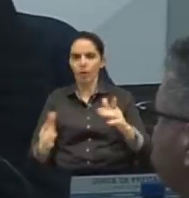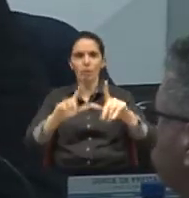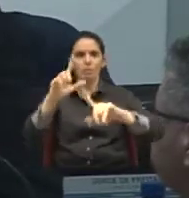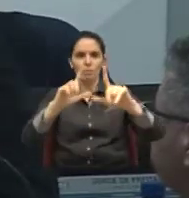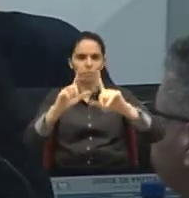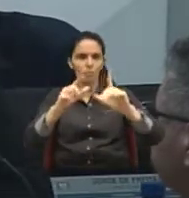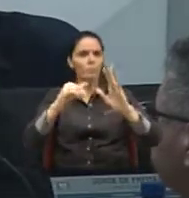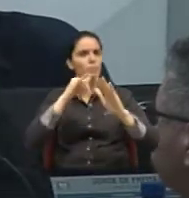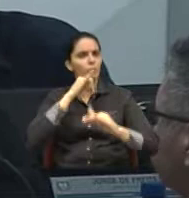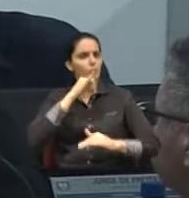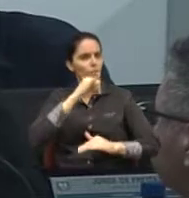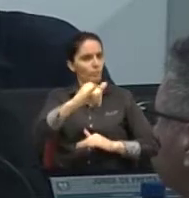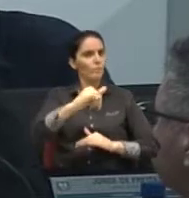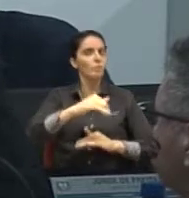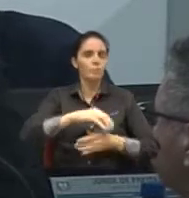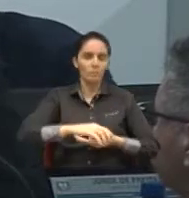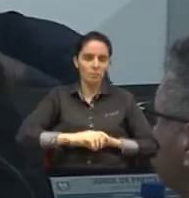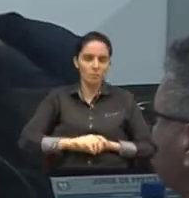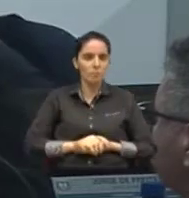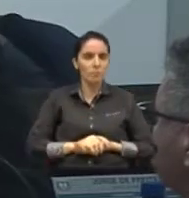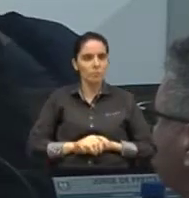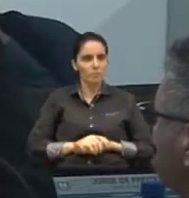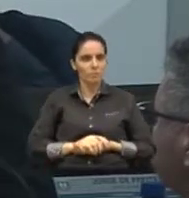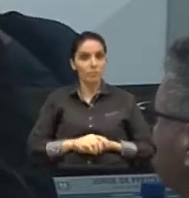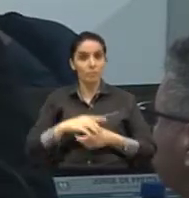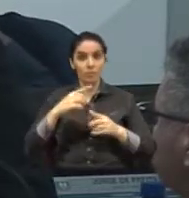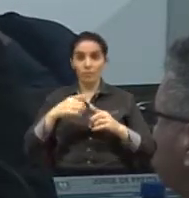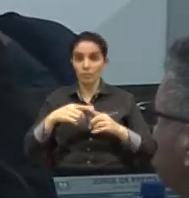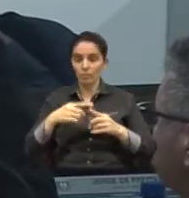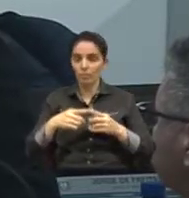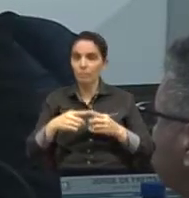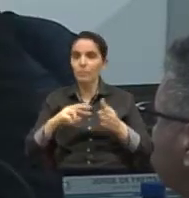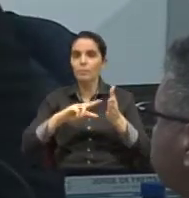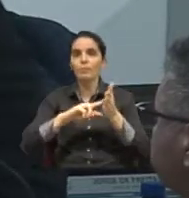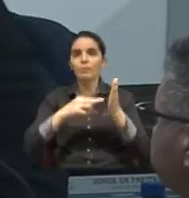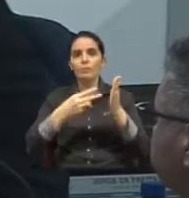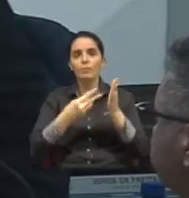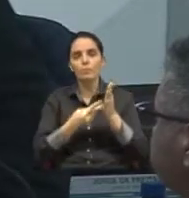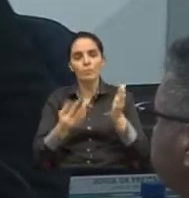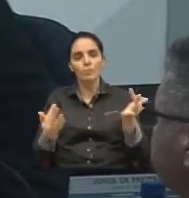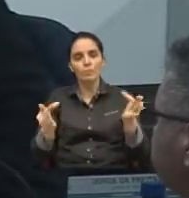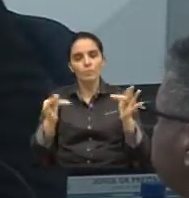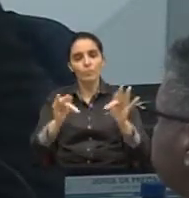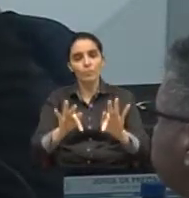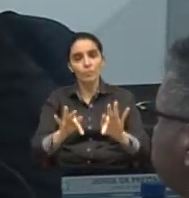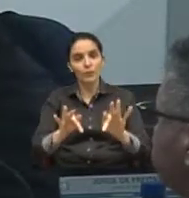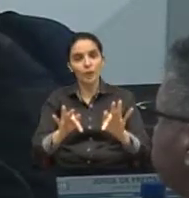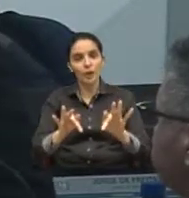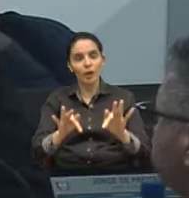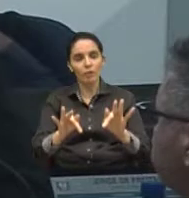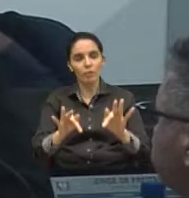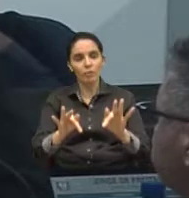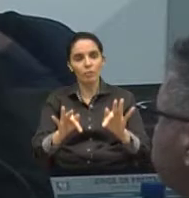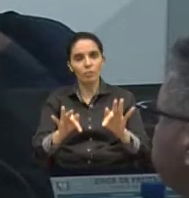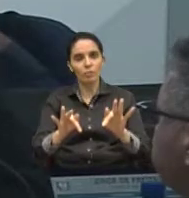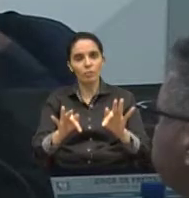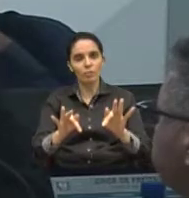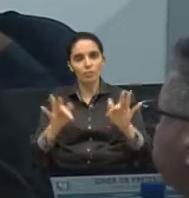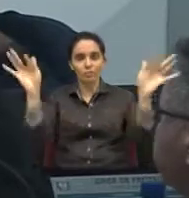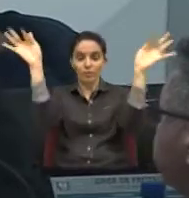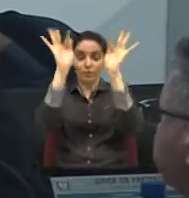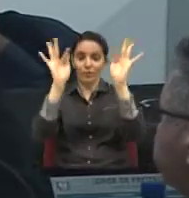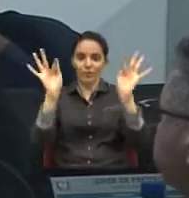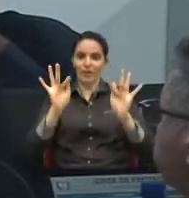É porque, como eu disse, finais felizes é o que a gente sempre pensa. Sempre o bem vencendo o mal.